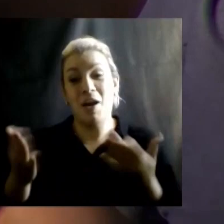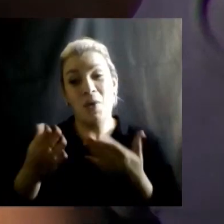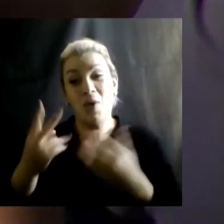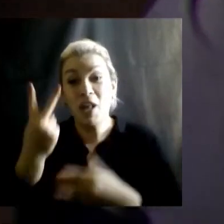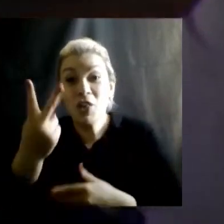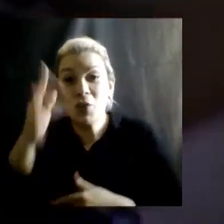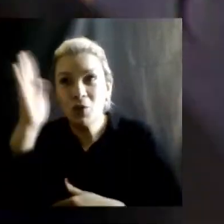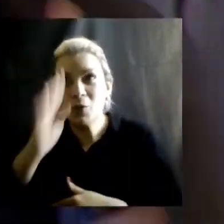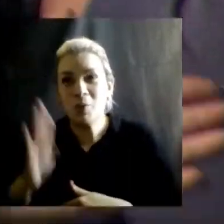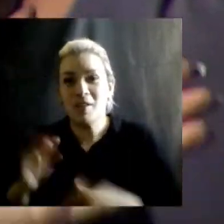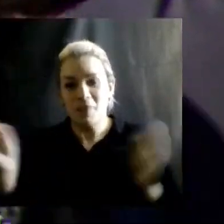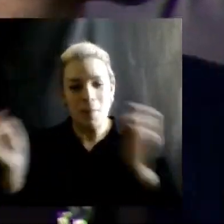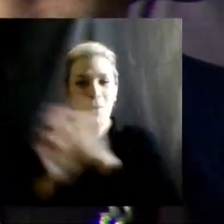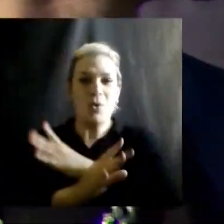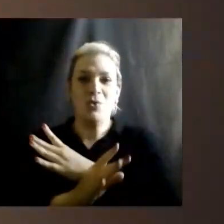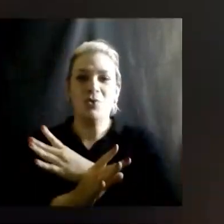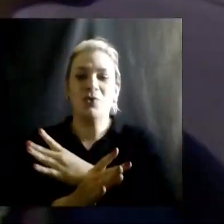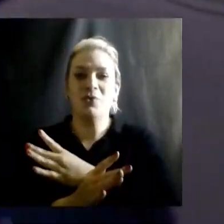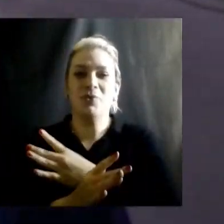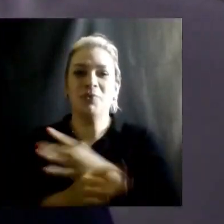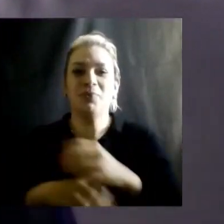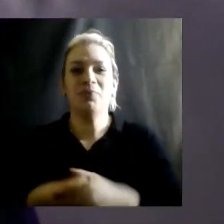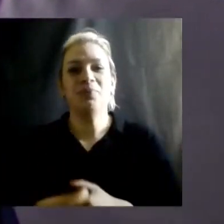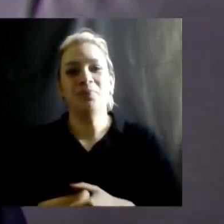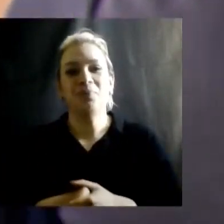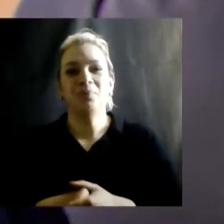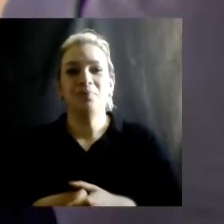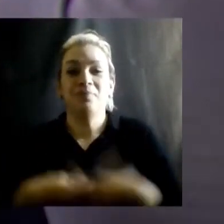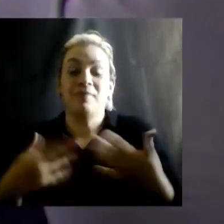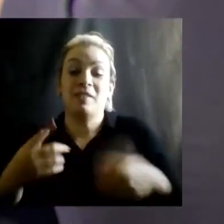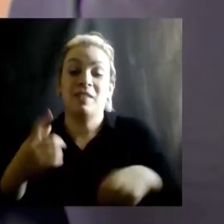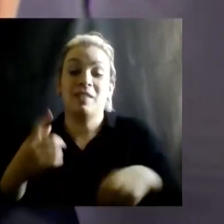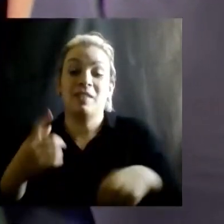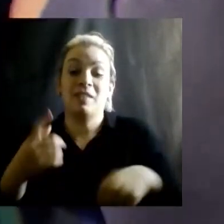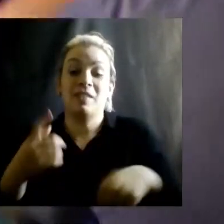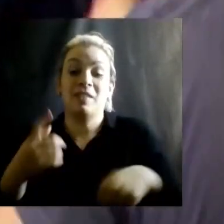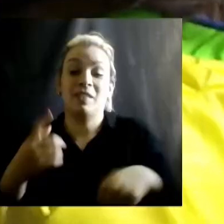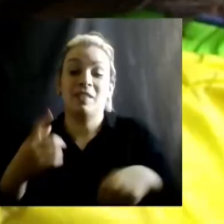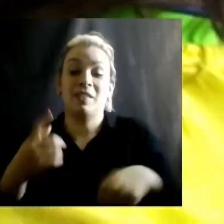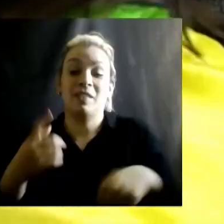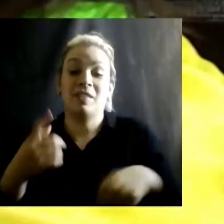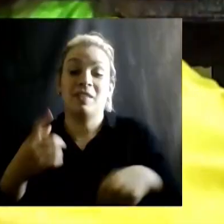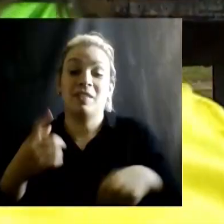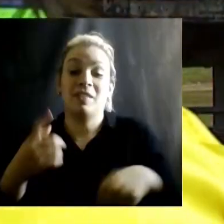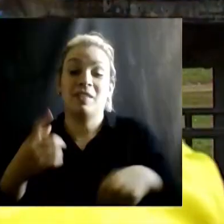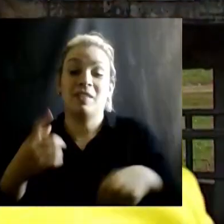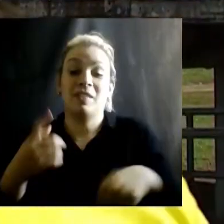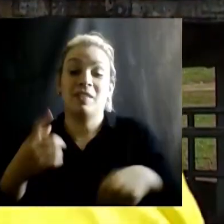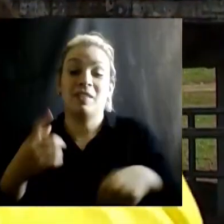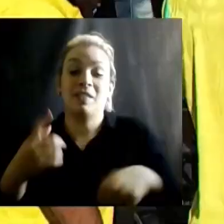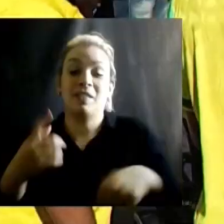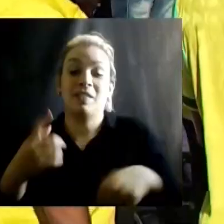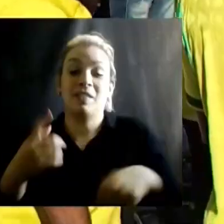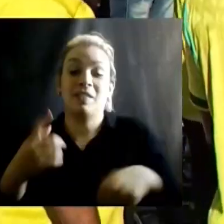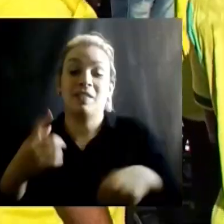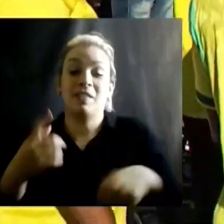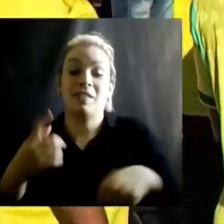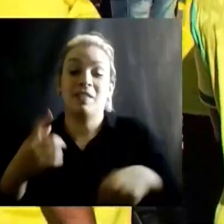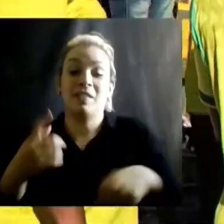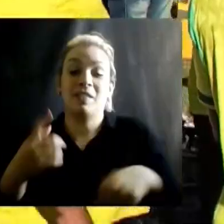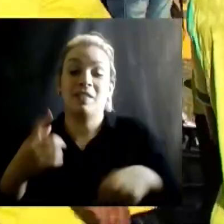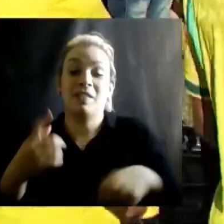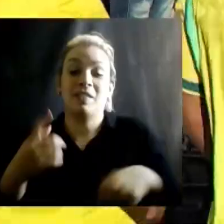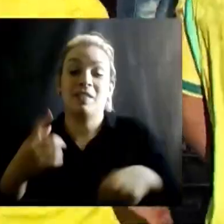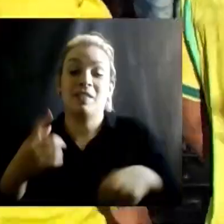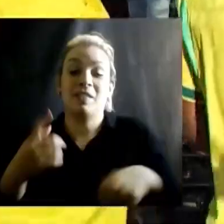O segundo tempo foi de apreensão na arena. Os torcedores acompanhavam cada lance com o coração acelerado, divididos